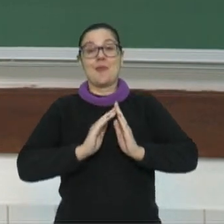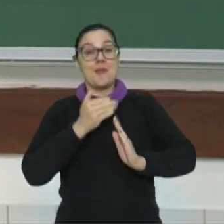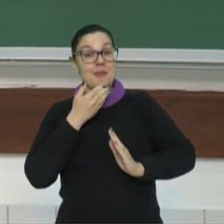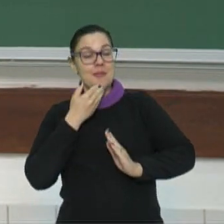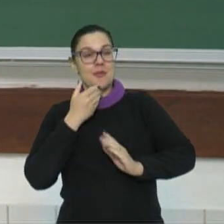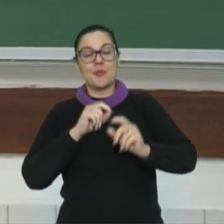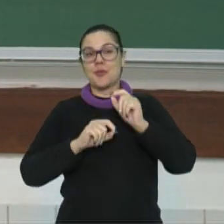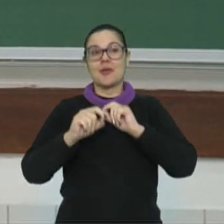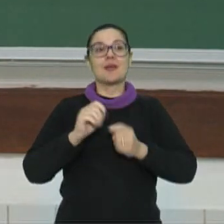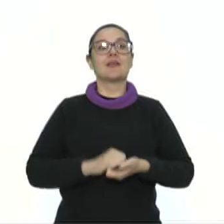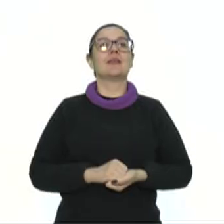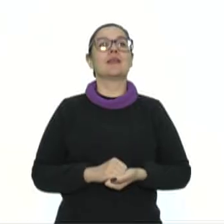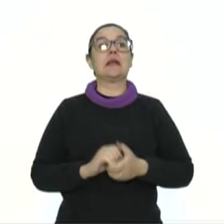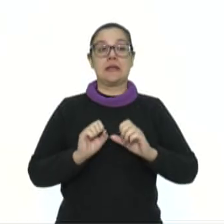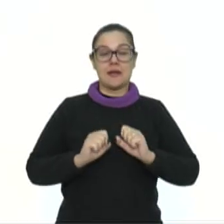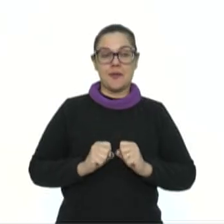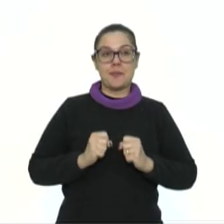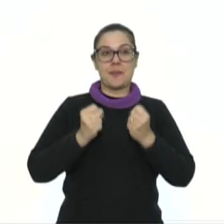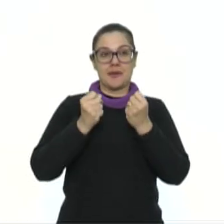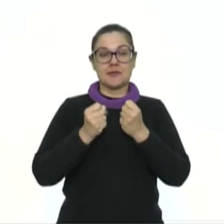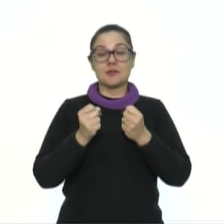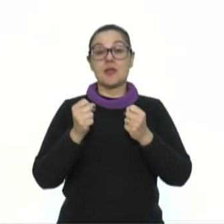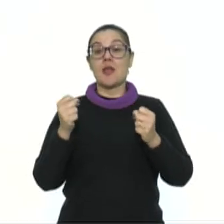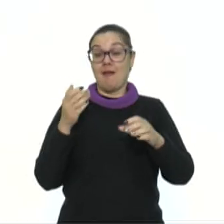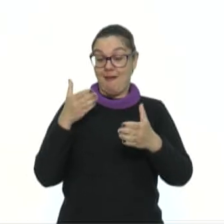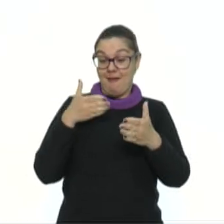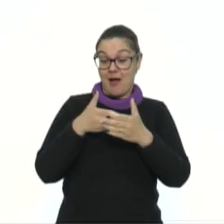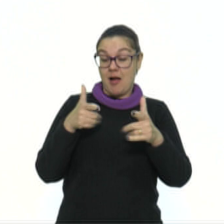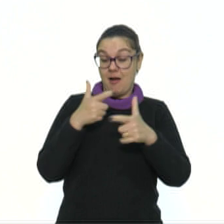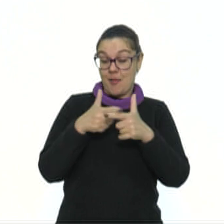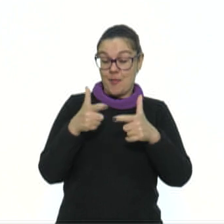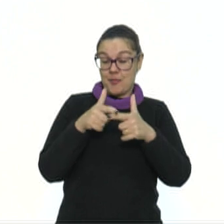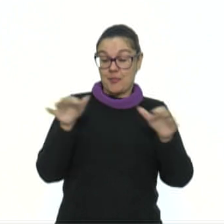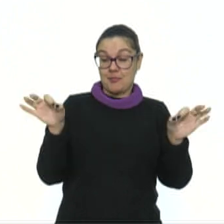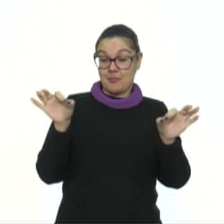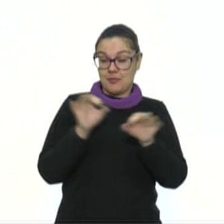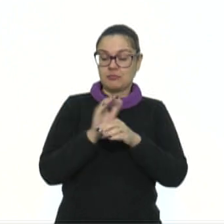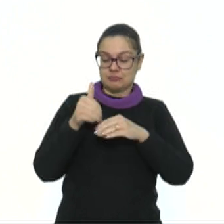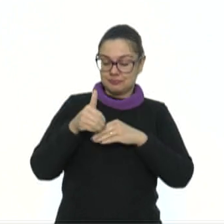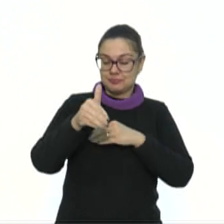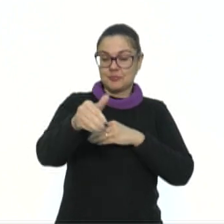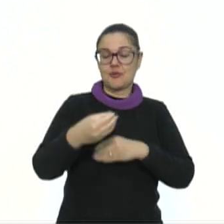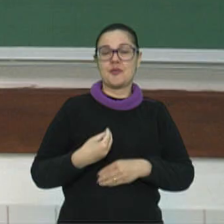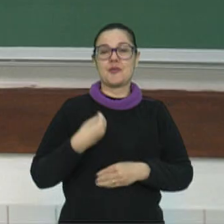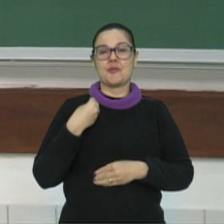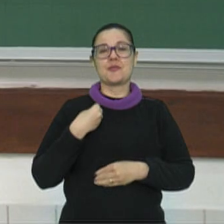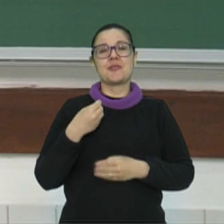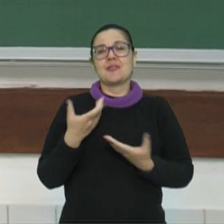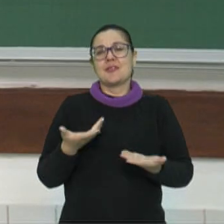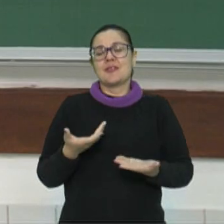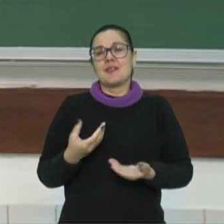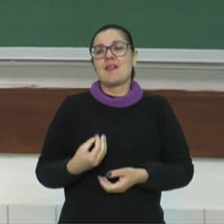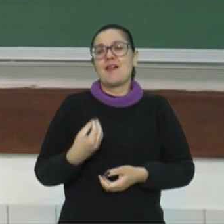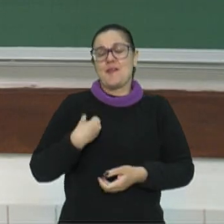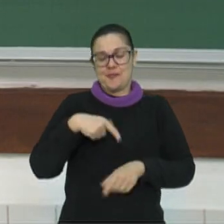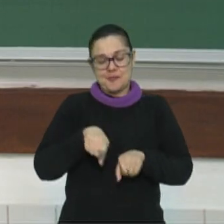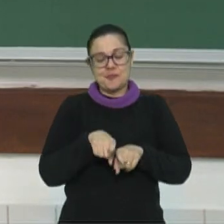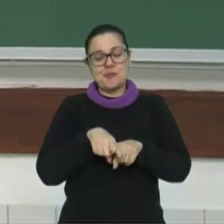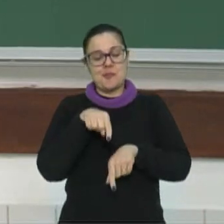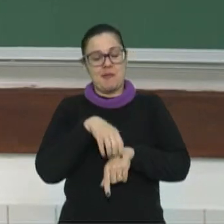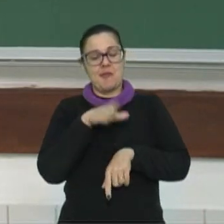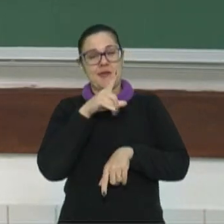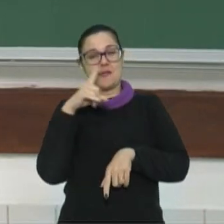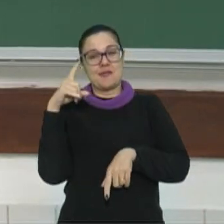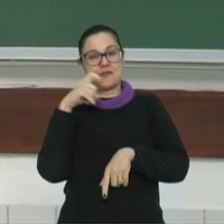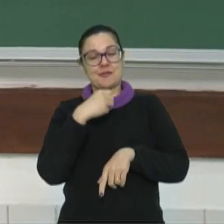o quê? Olha lá o que eu quero fazer. Ser capaz de passar por dificuldades e prosseguir em frente, porque a vida também tem dificuldades, tem coisas